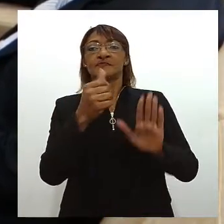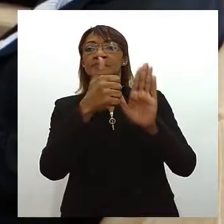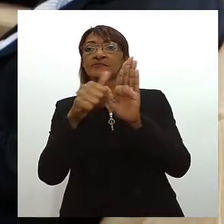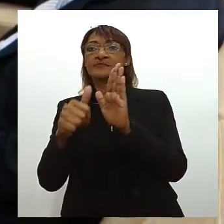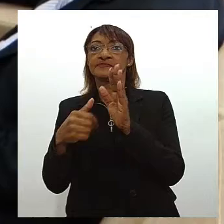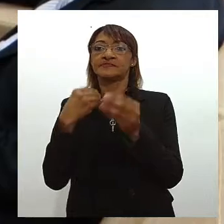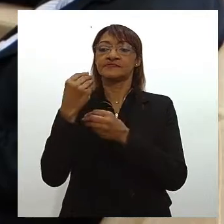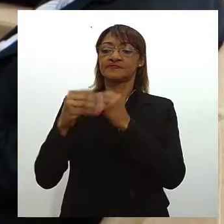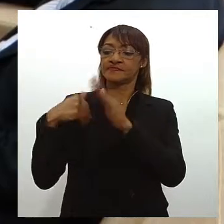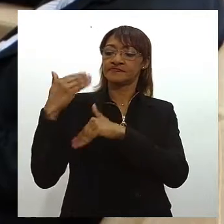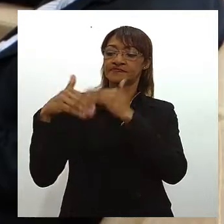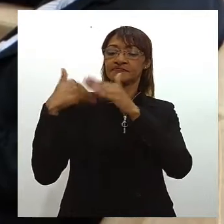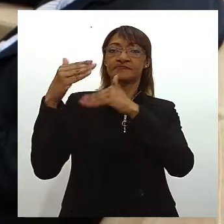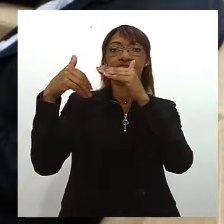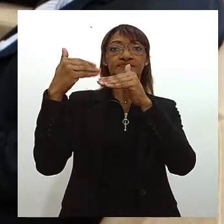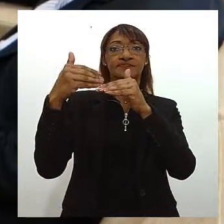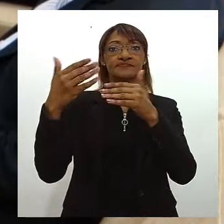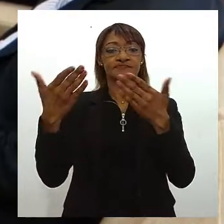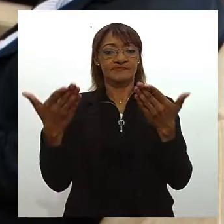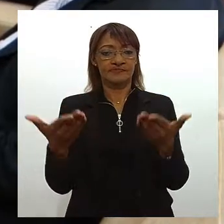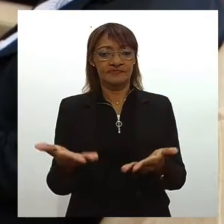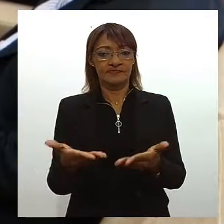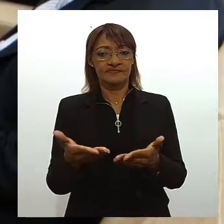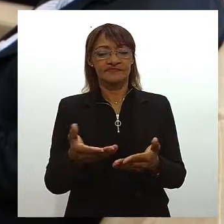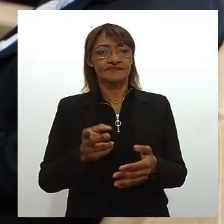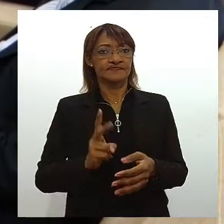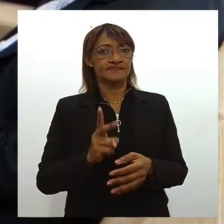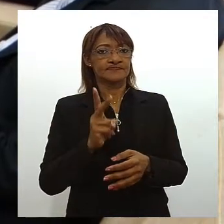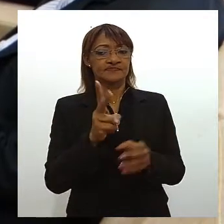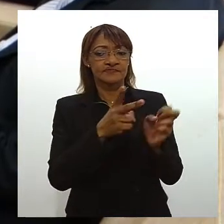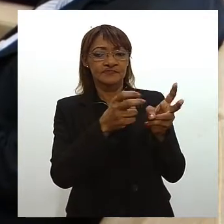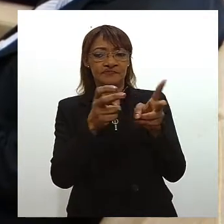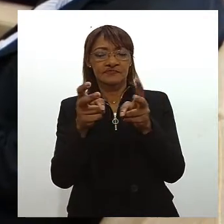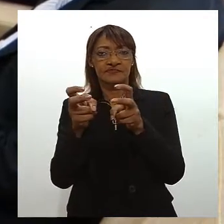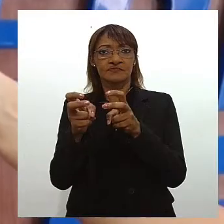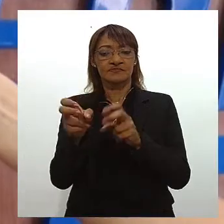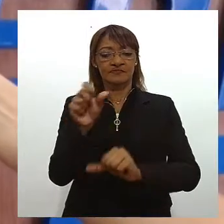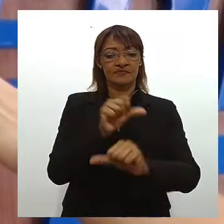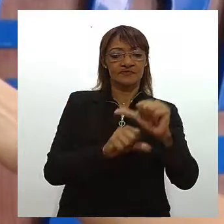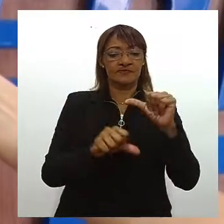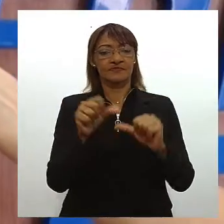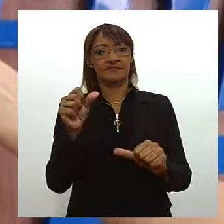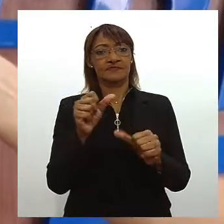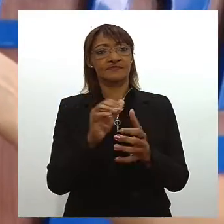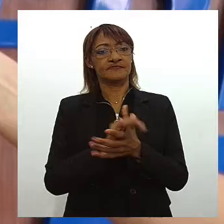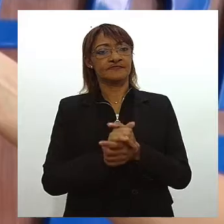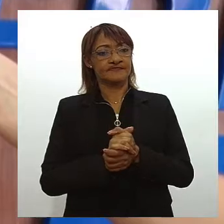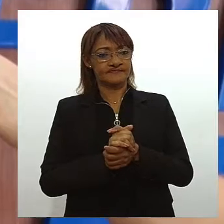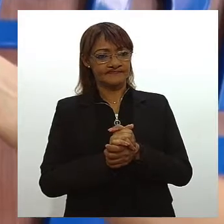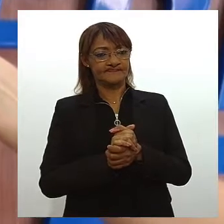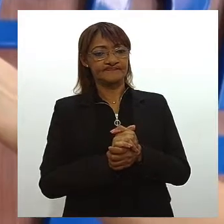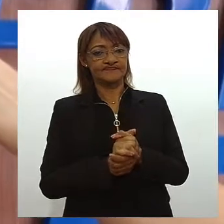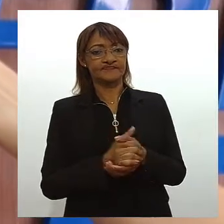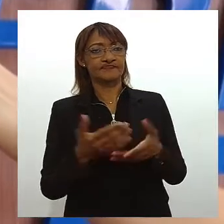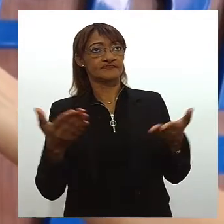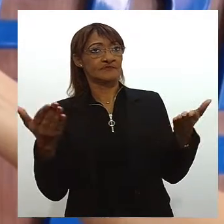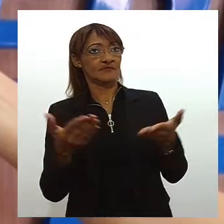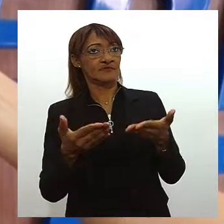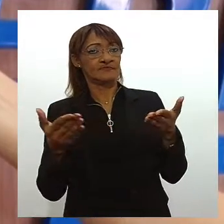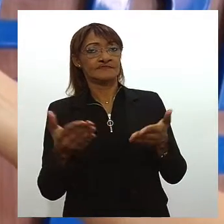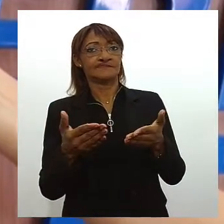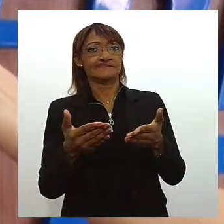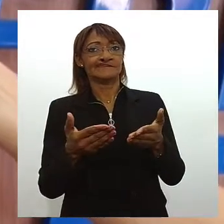o desenvolvimento acompanhando o cenário de grandes mudanças. Permanentemente o SEBRAE avalia